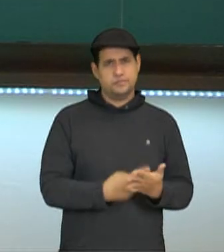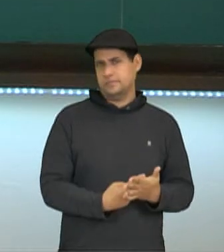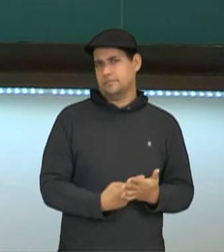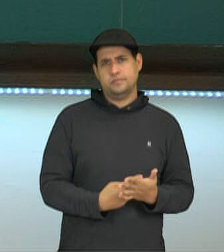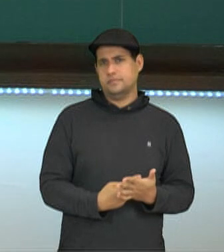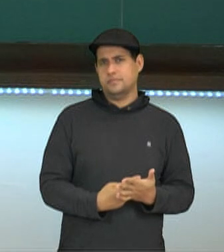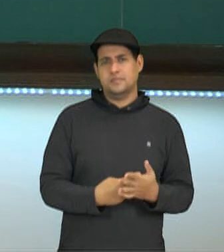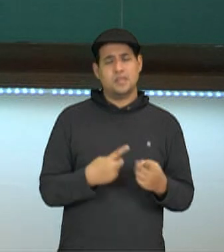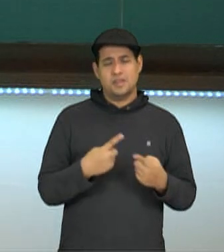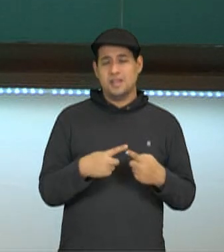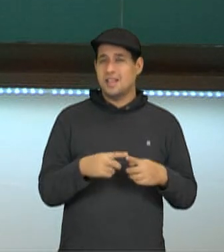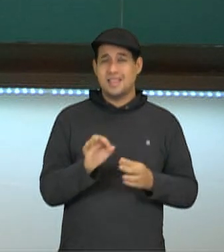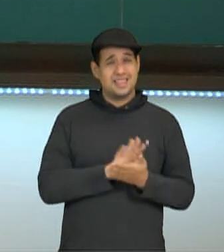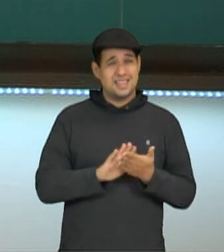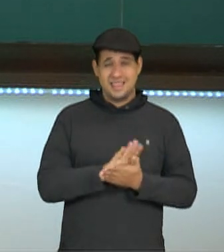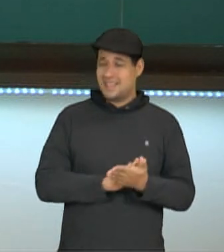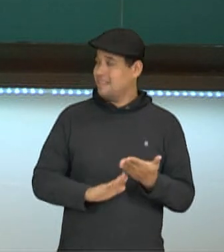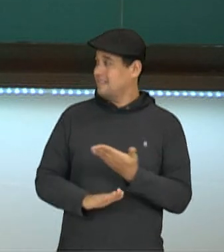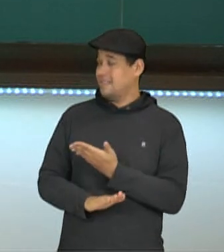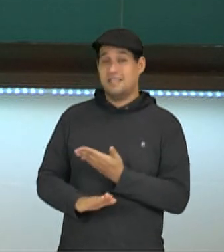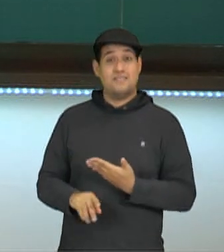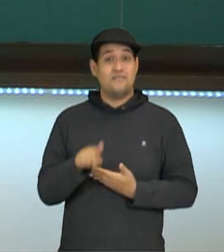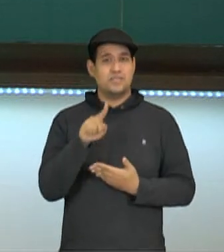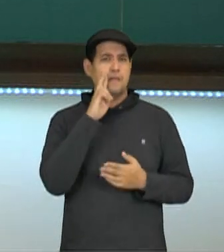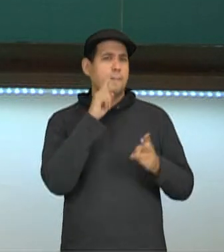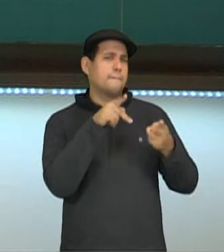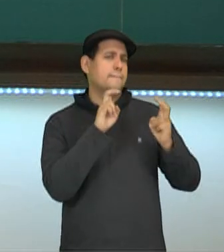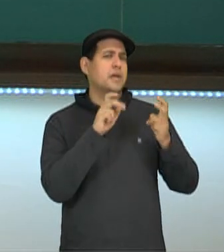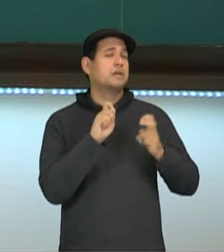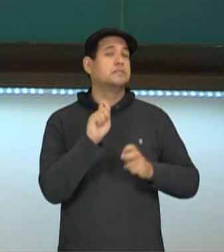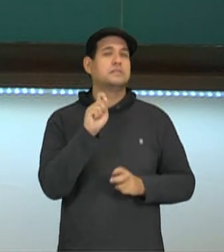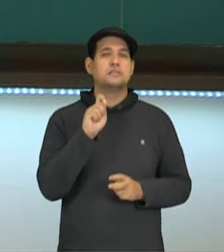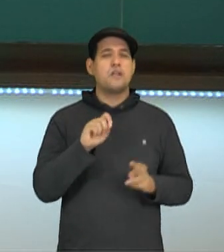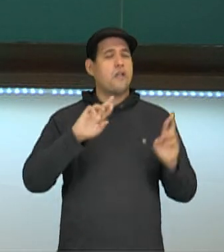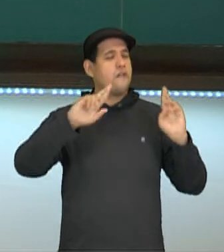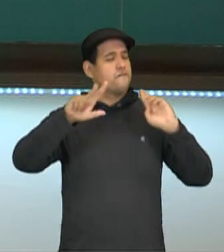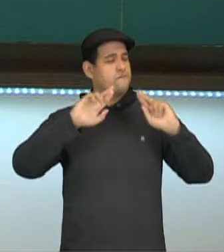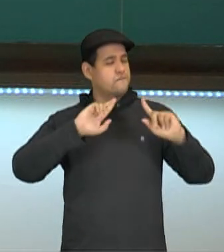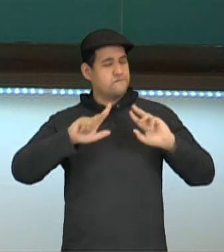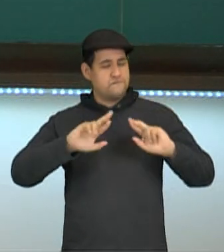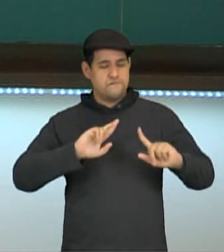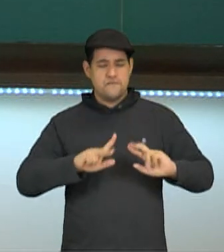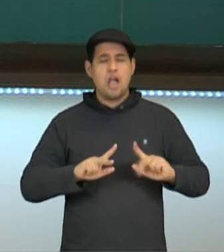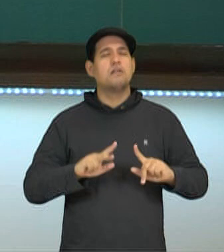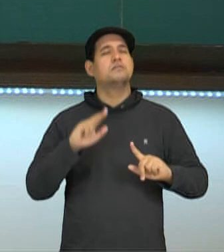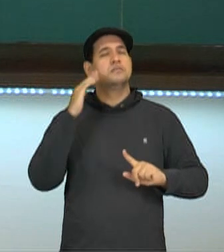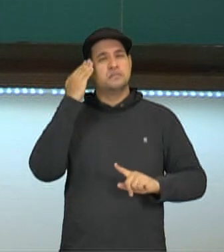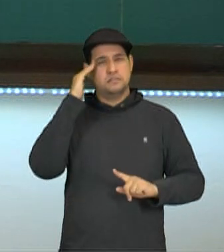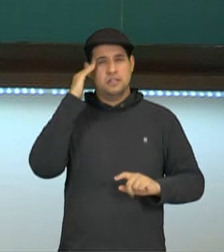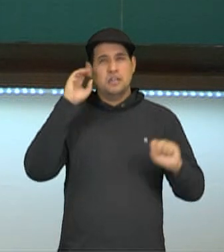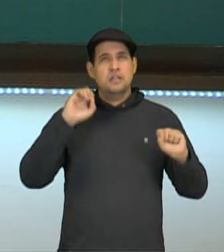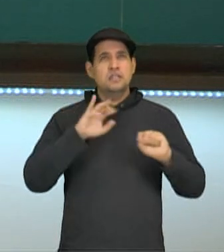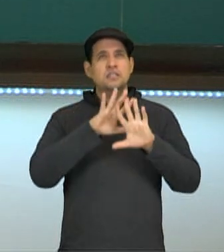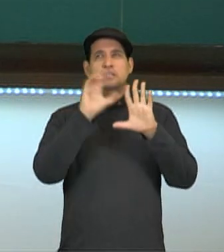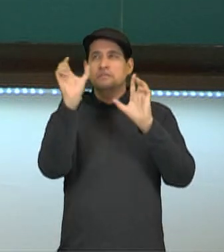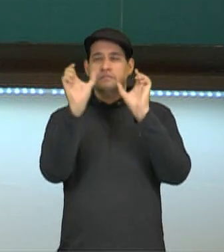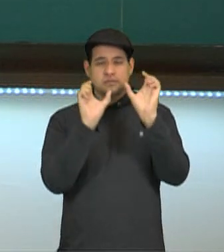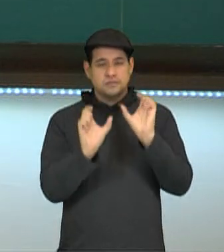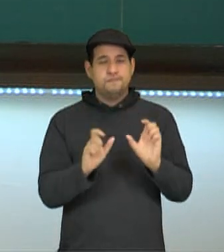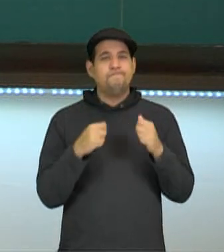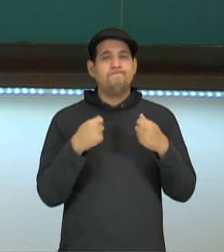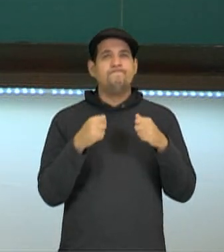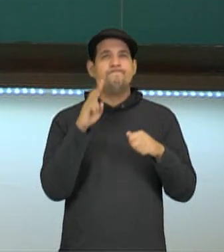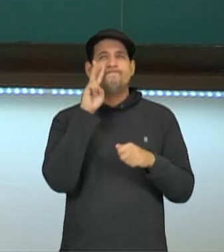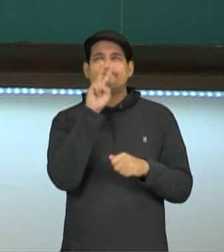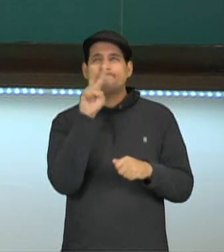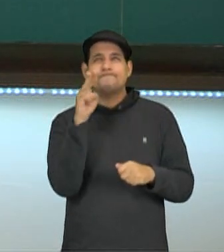absolutamente nada que está aqui. Tá? Vocês irão perceber que muito dá para se entender. E é assim que a gente tem que fazer, galera. A gente